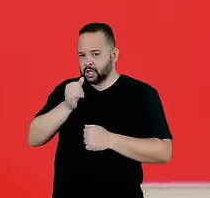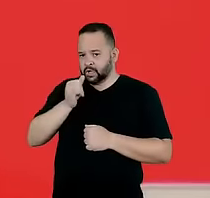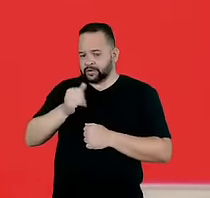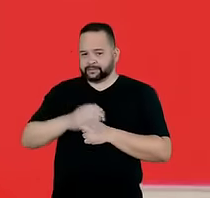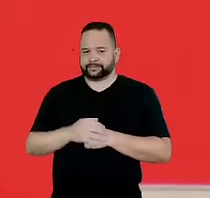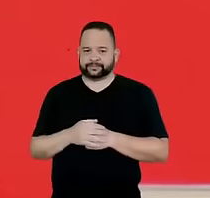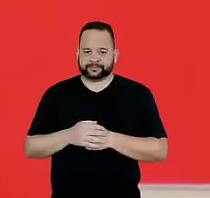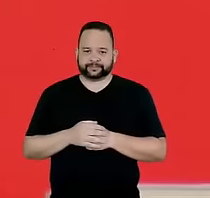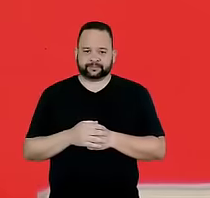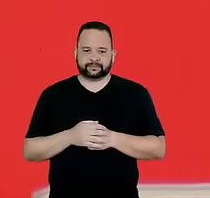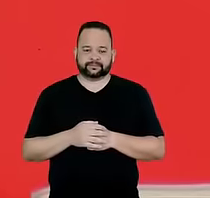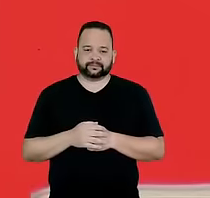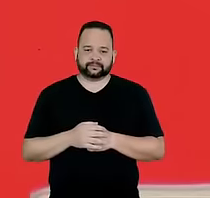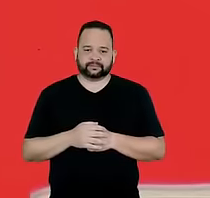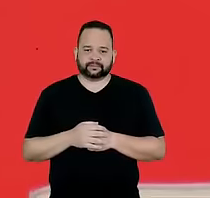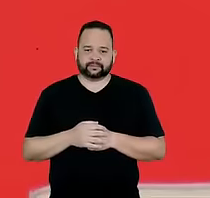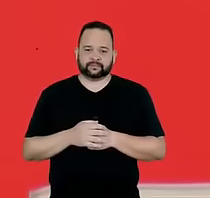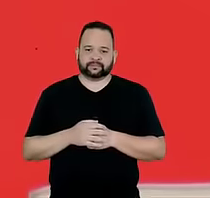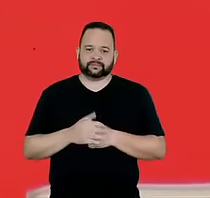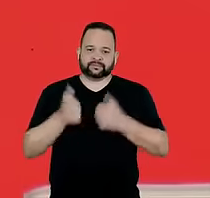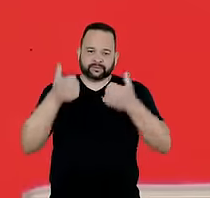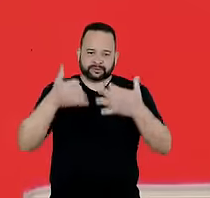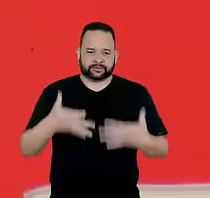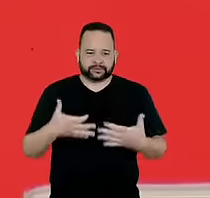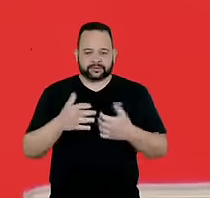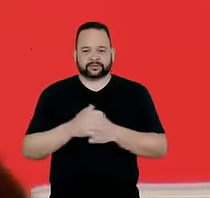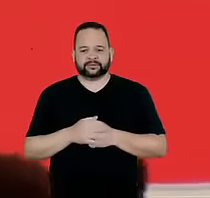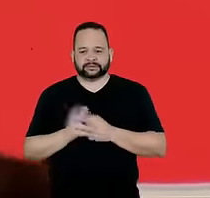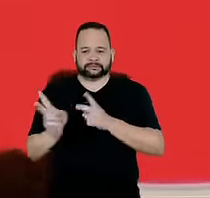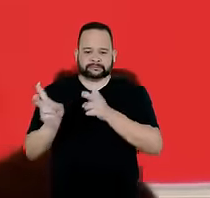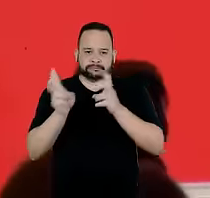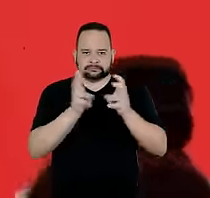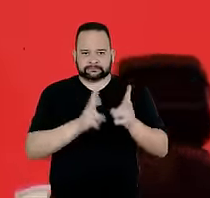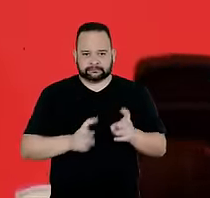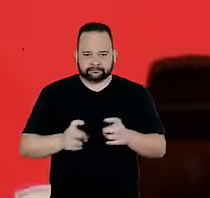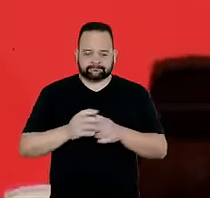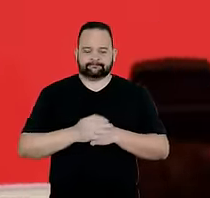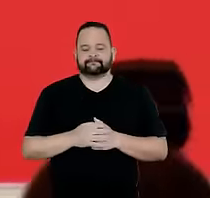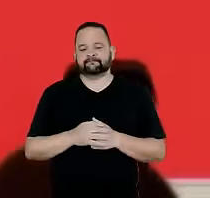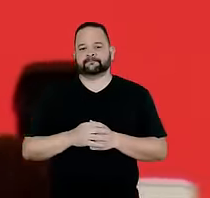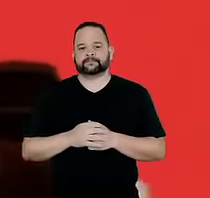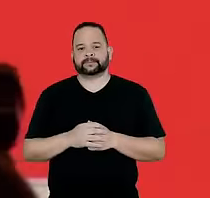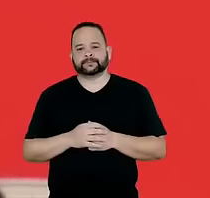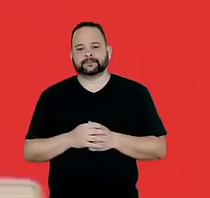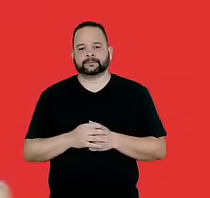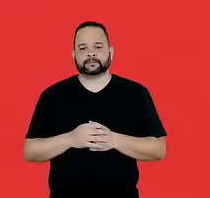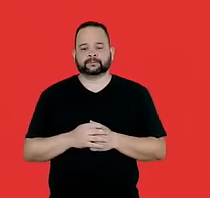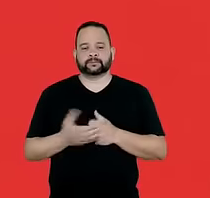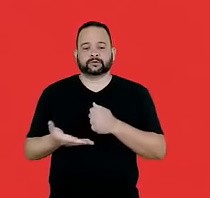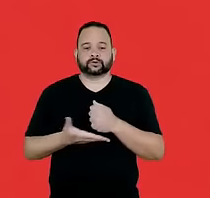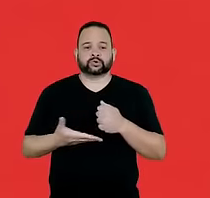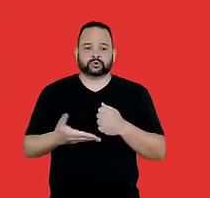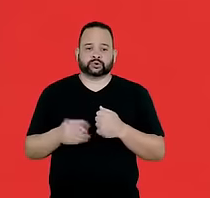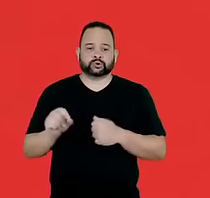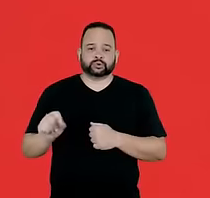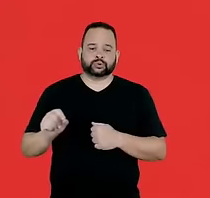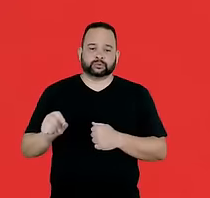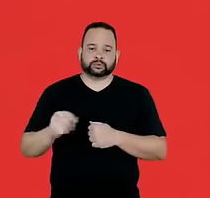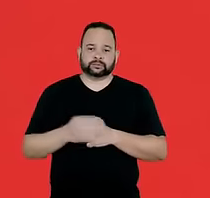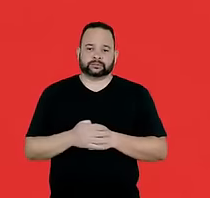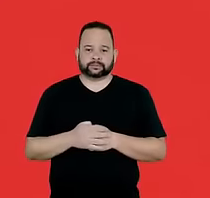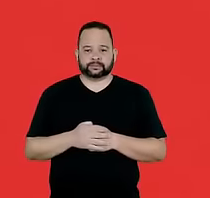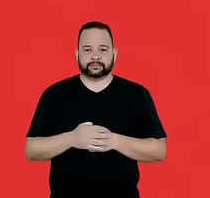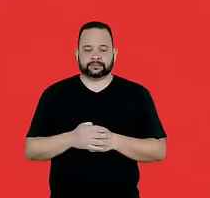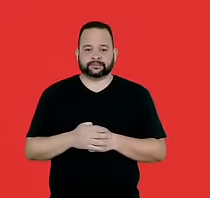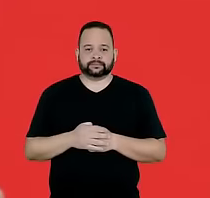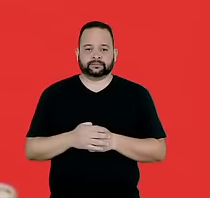primeiro um pouco o que que é a visão né então a visão é basicamente o seguinte existia um uma certa